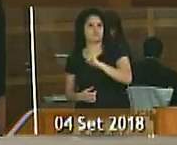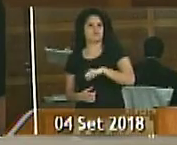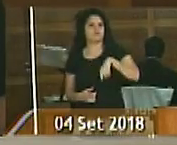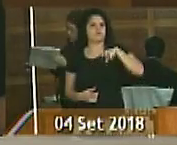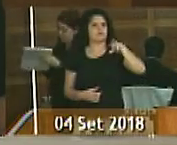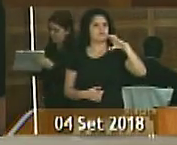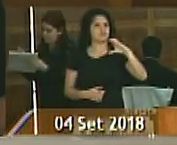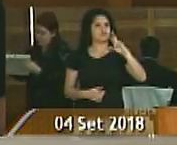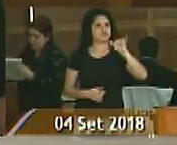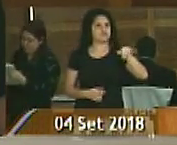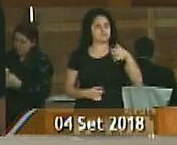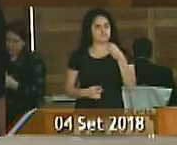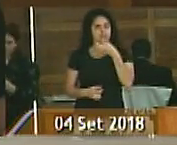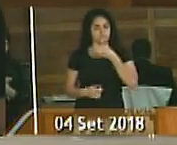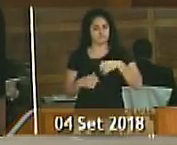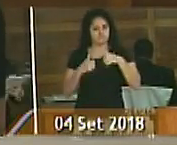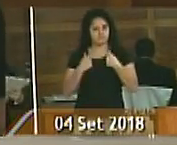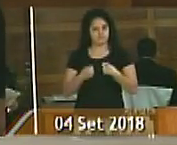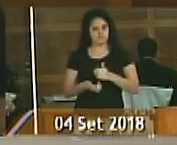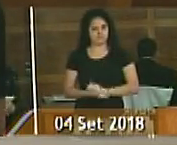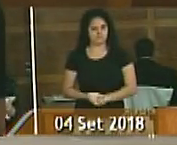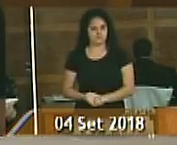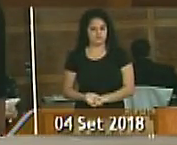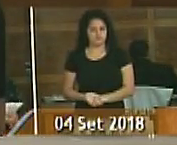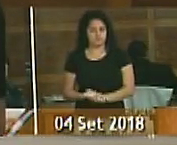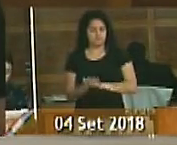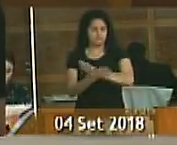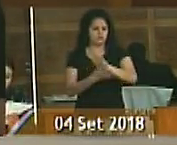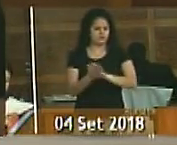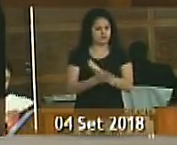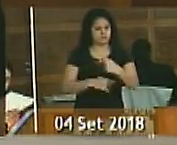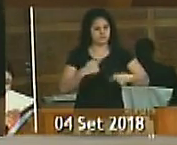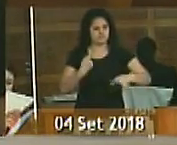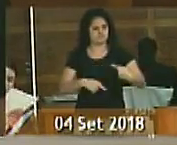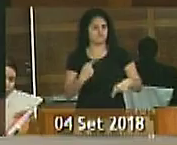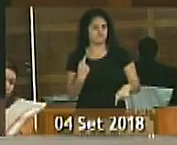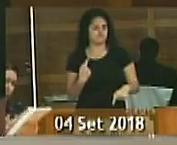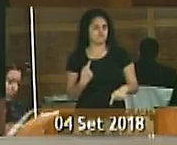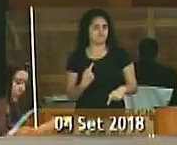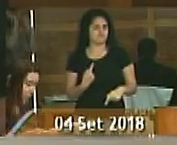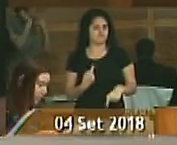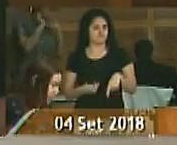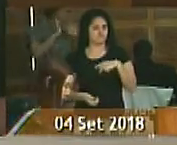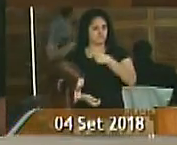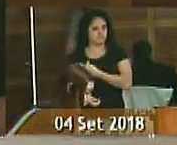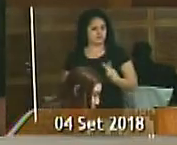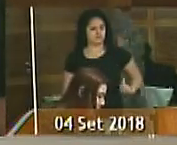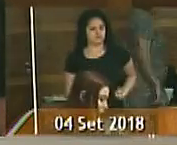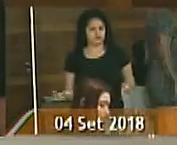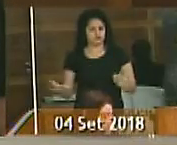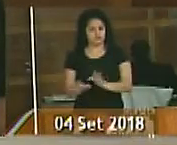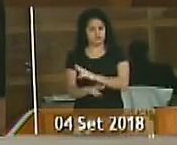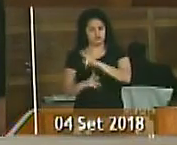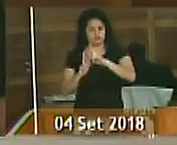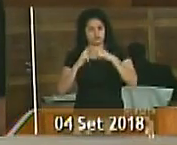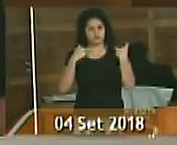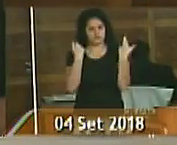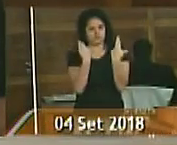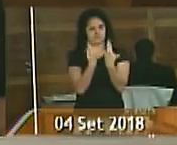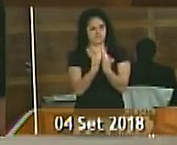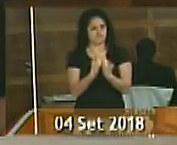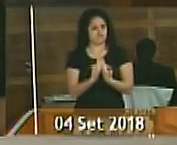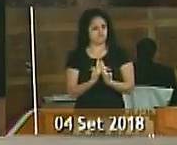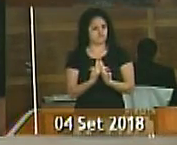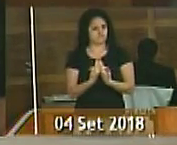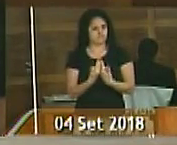179/2018, da CJ, tendo sido aprovado por unanimidade de voto. Nada mais havendo a tratar, o senhor presidente deu por encerrada a presente